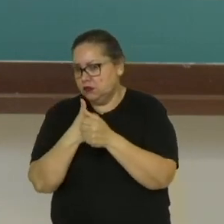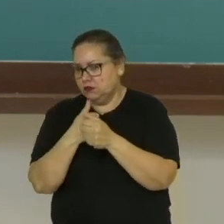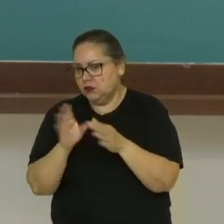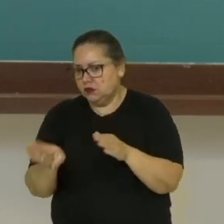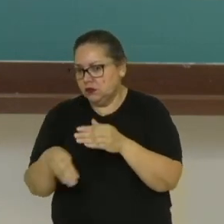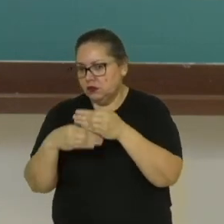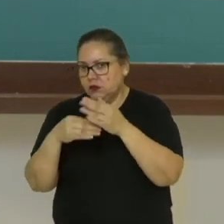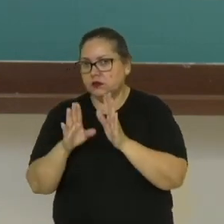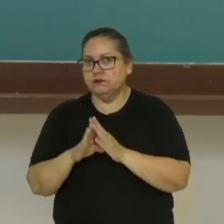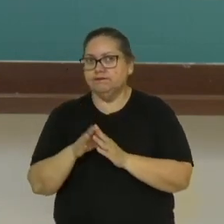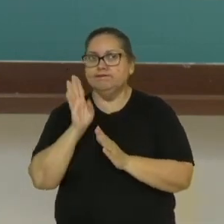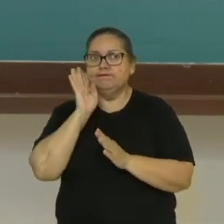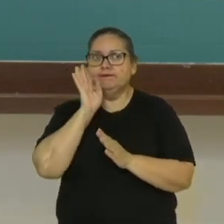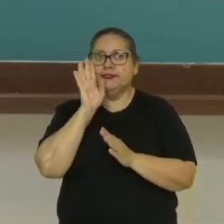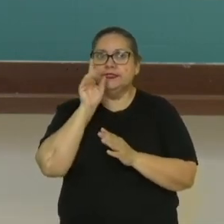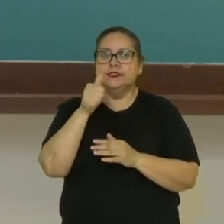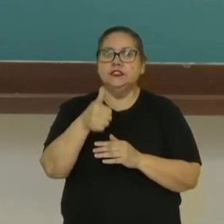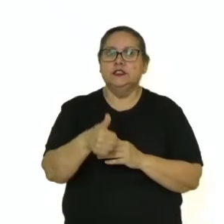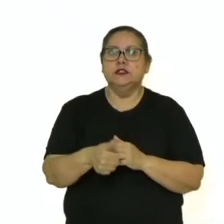complementam. Bacana?